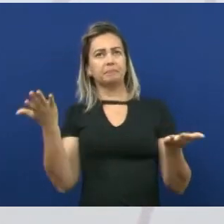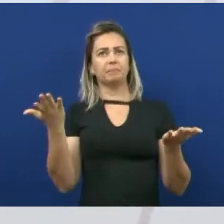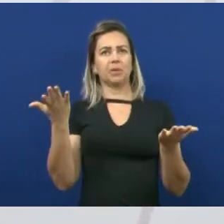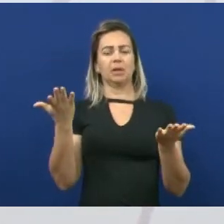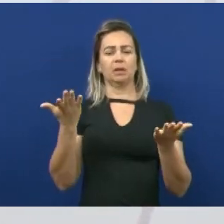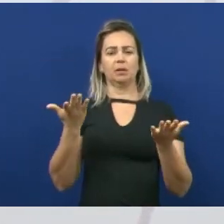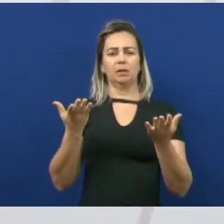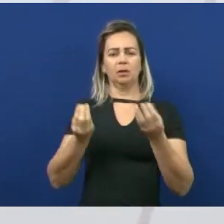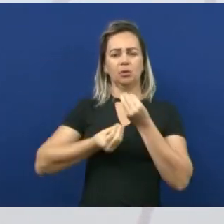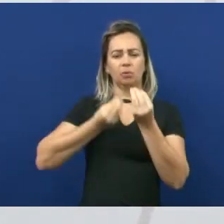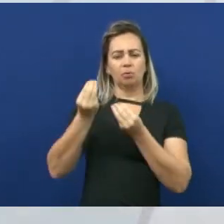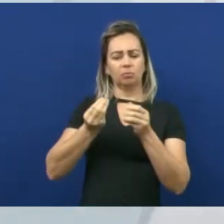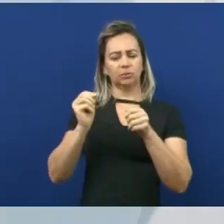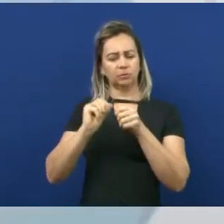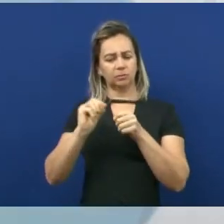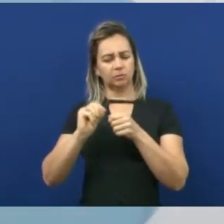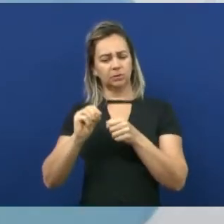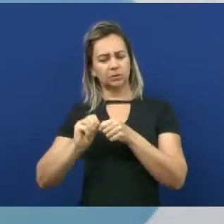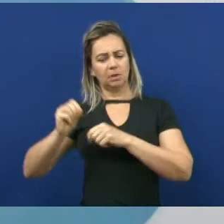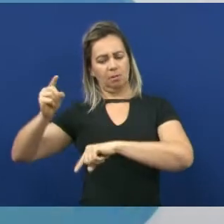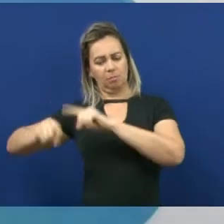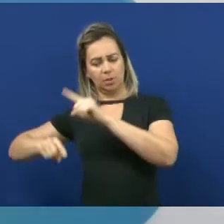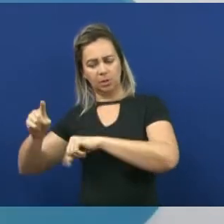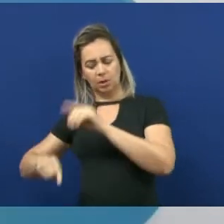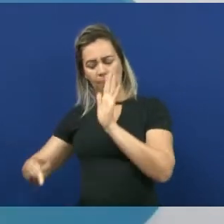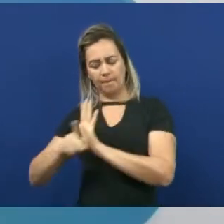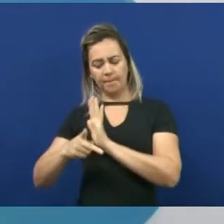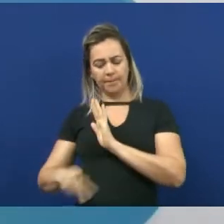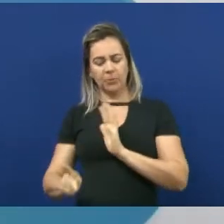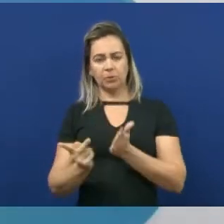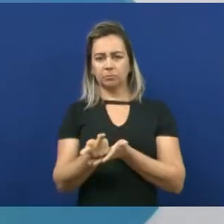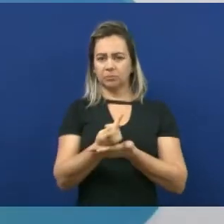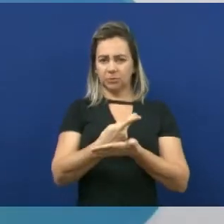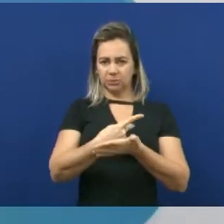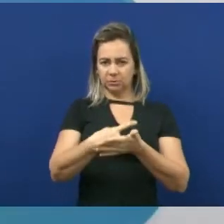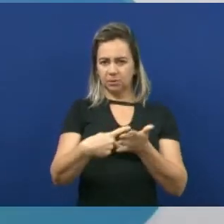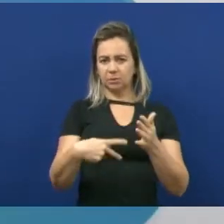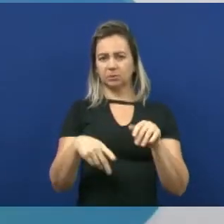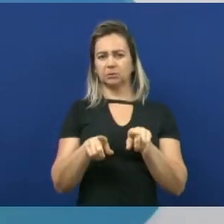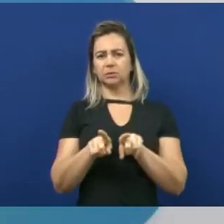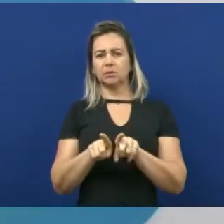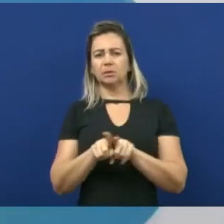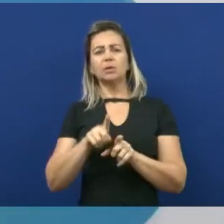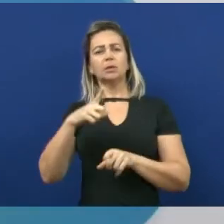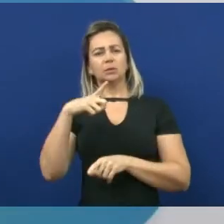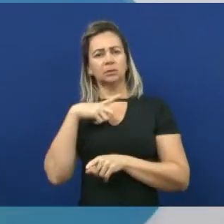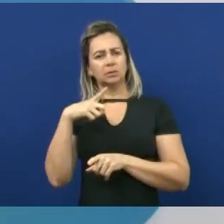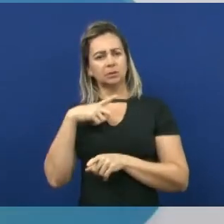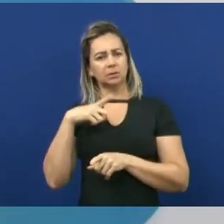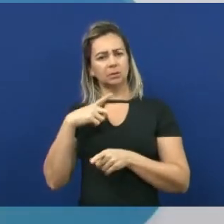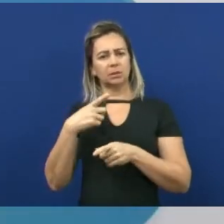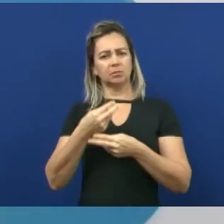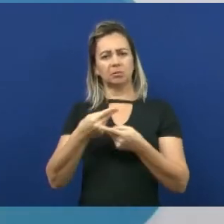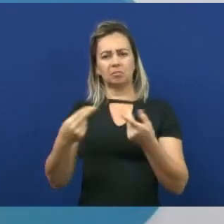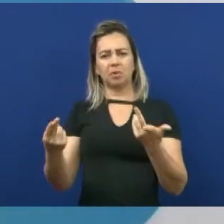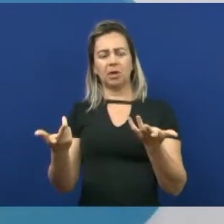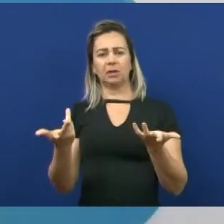função da obra de arte. Elas existem para puro e mero